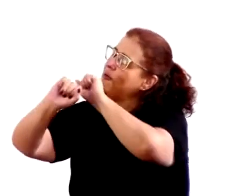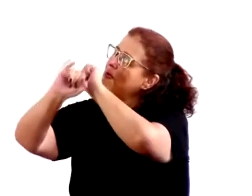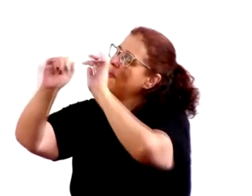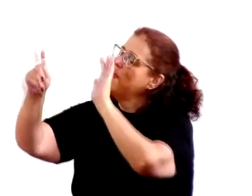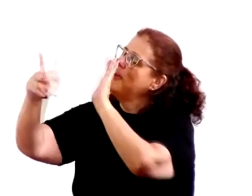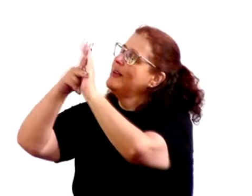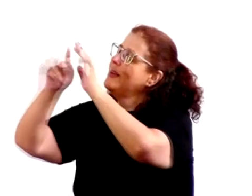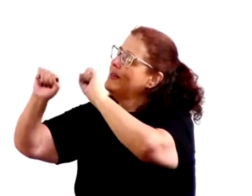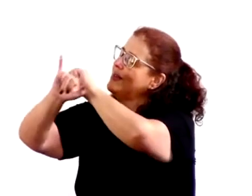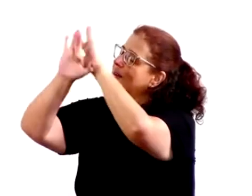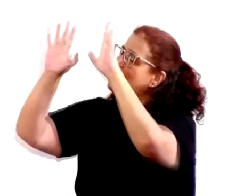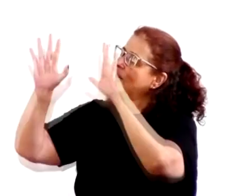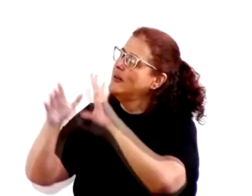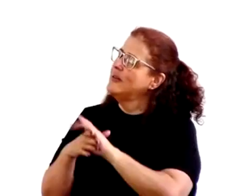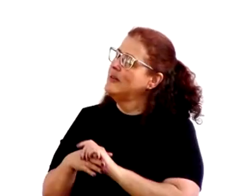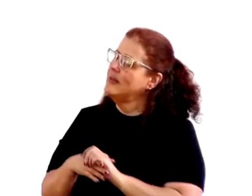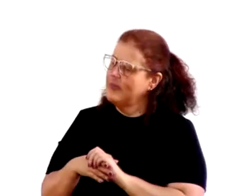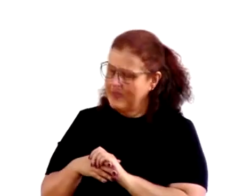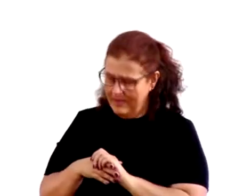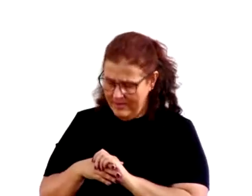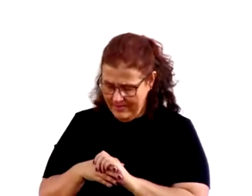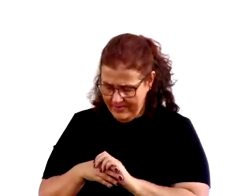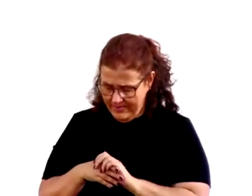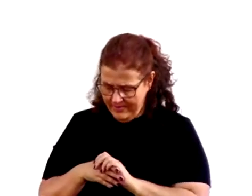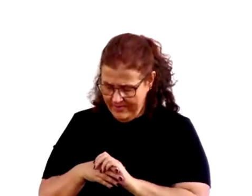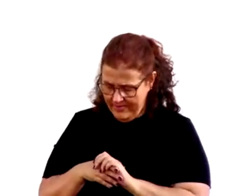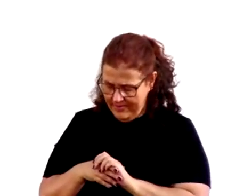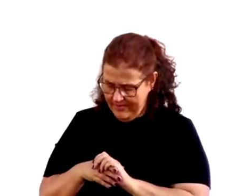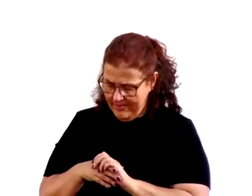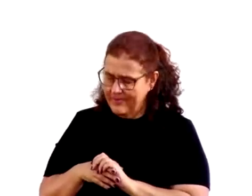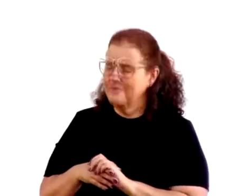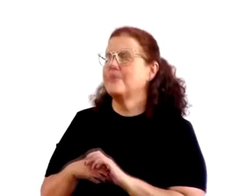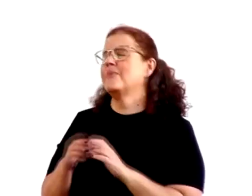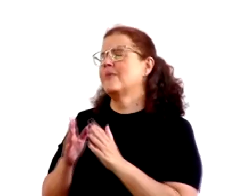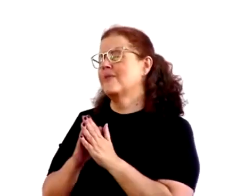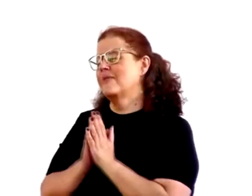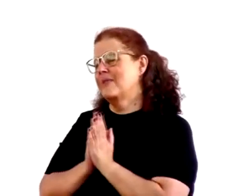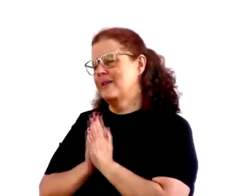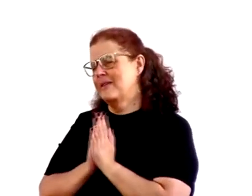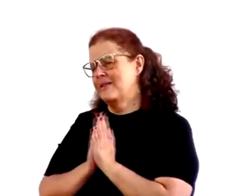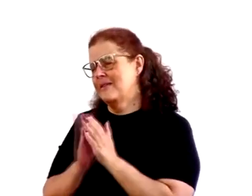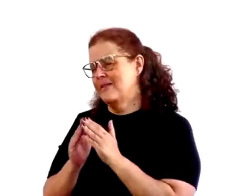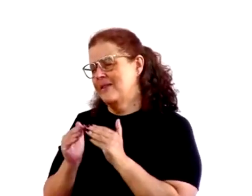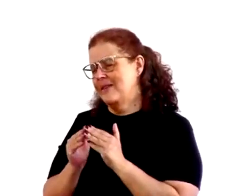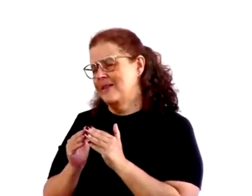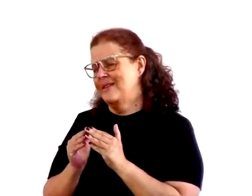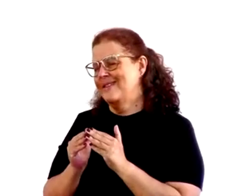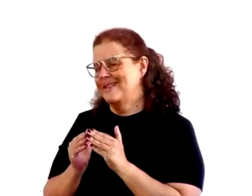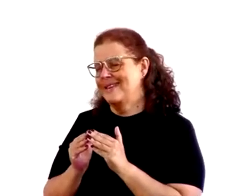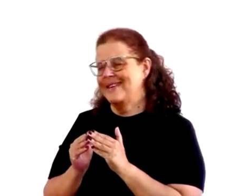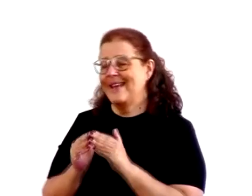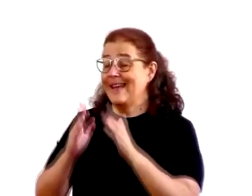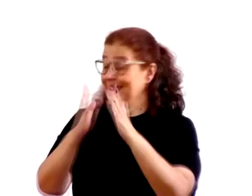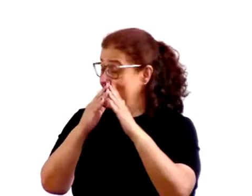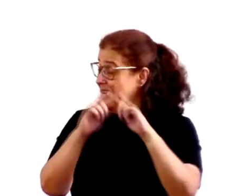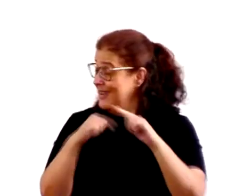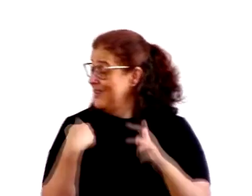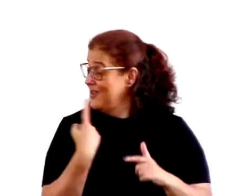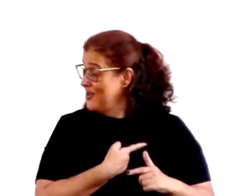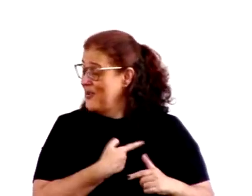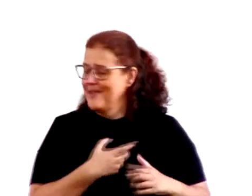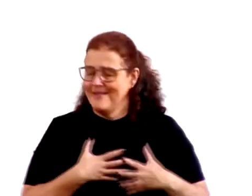a adoração. Permita a Tua igreja, Senhor, a nossa igreja, que ela seja adoradora, que ela tema a